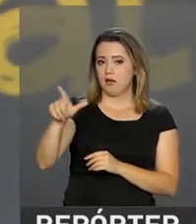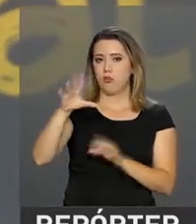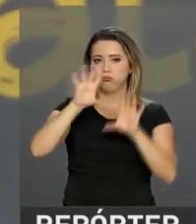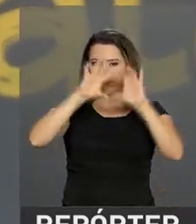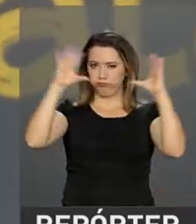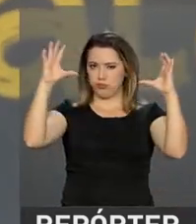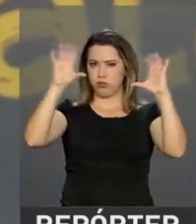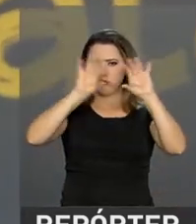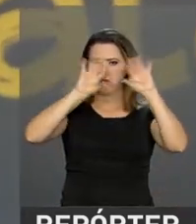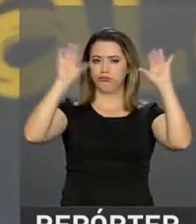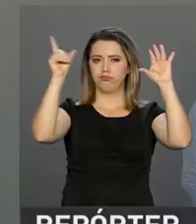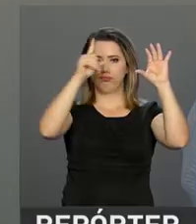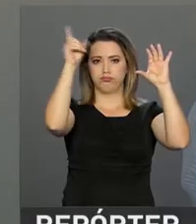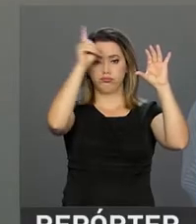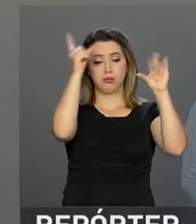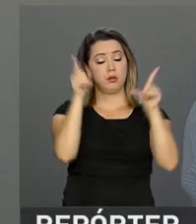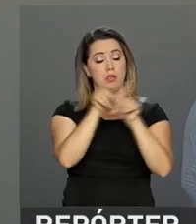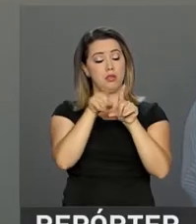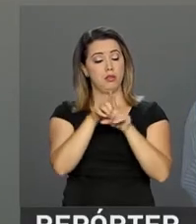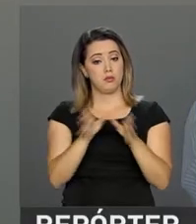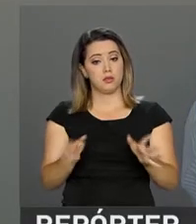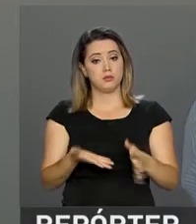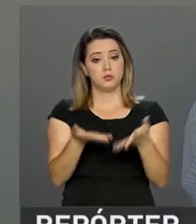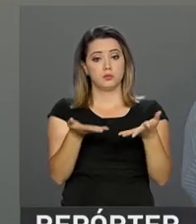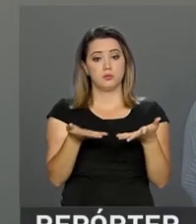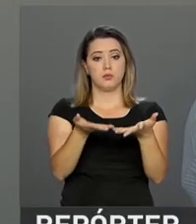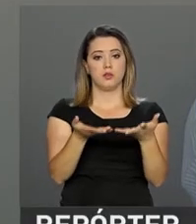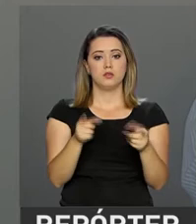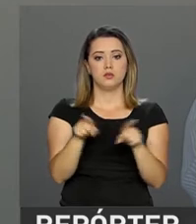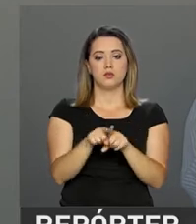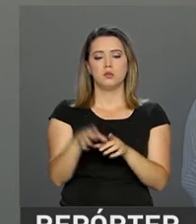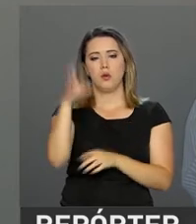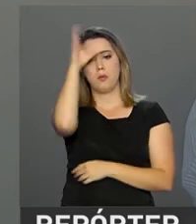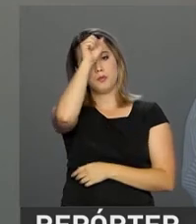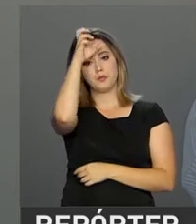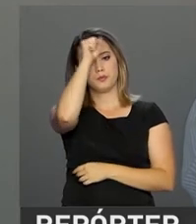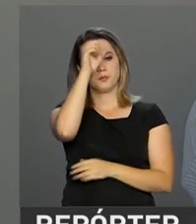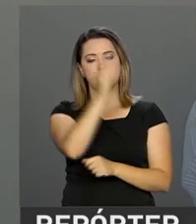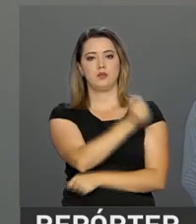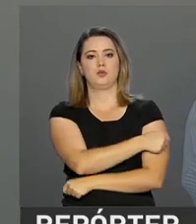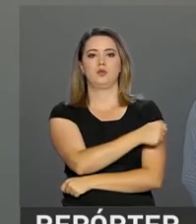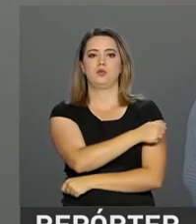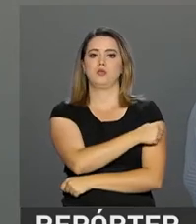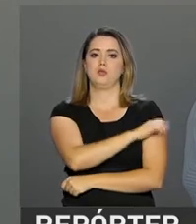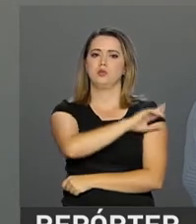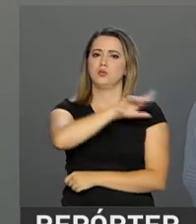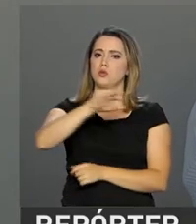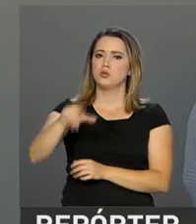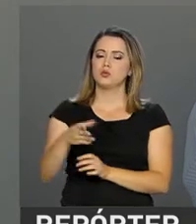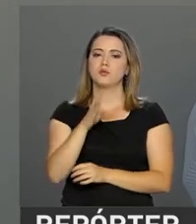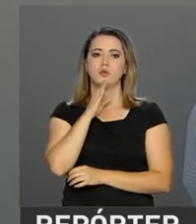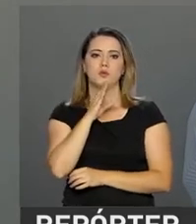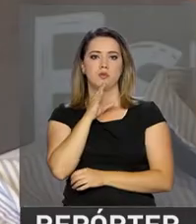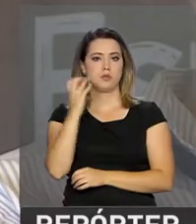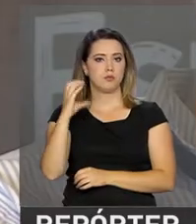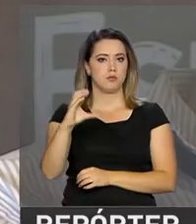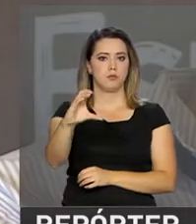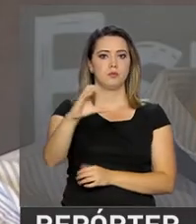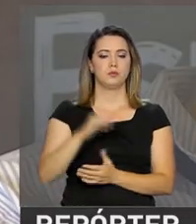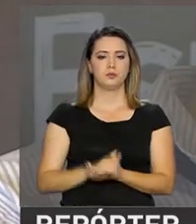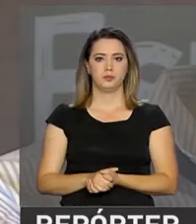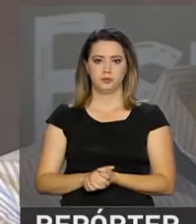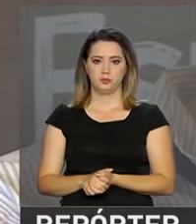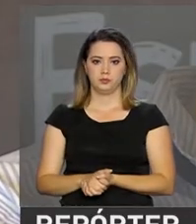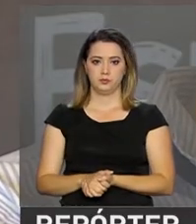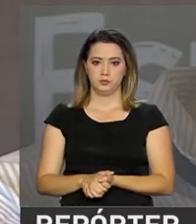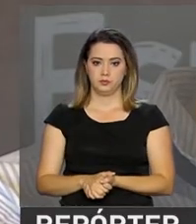ser um tema fascinante, também estimula e influencia o aprendizado dos estudantes em várias áreas da ciência. A IB